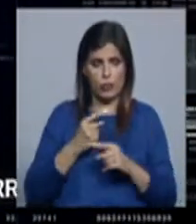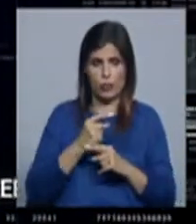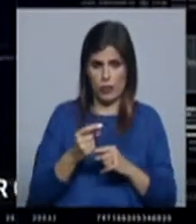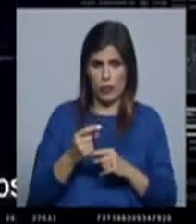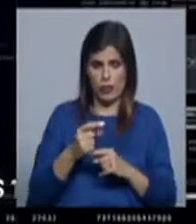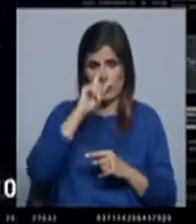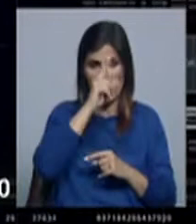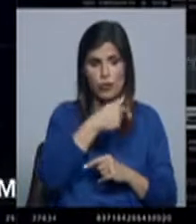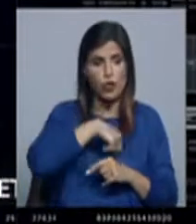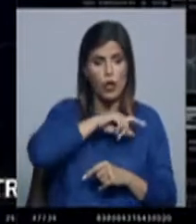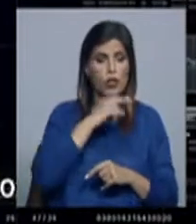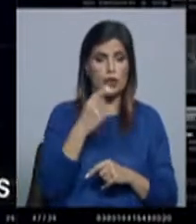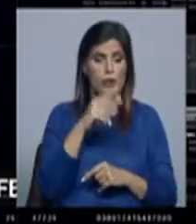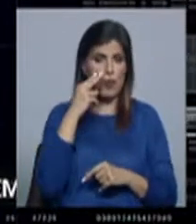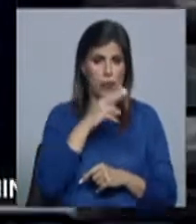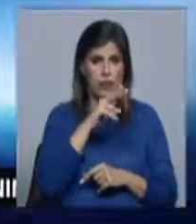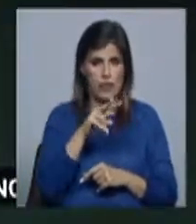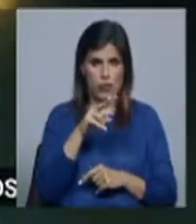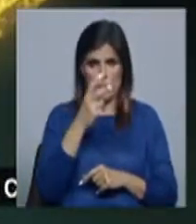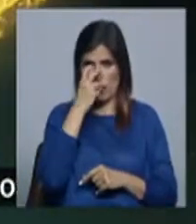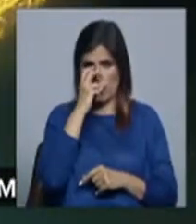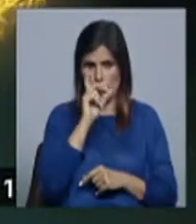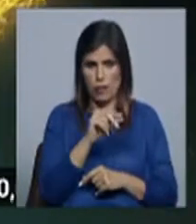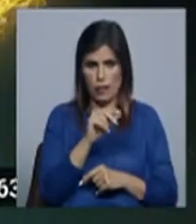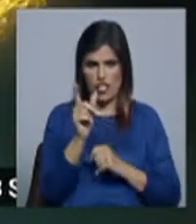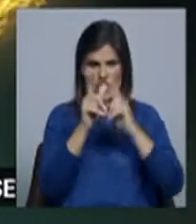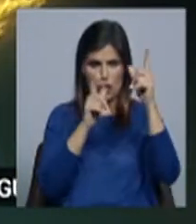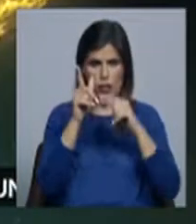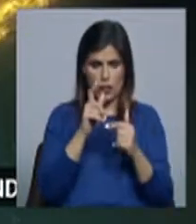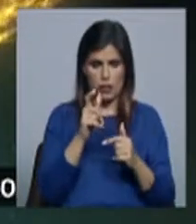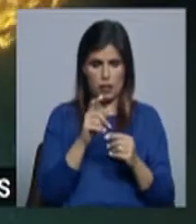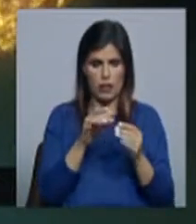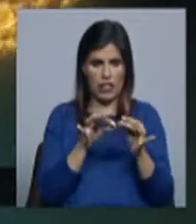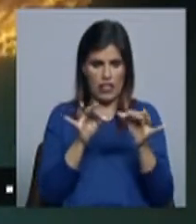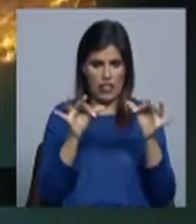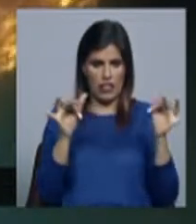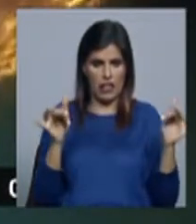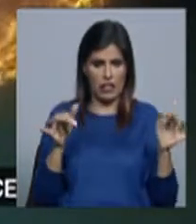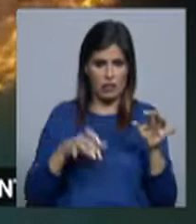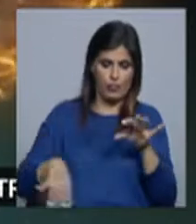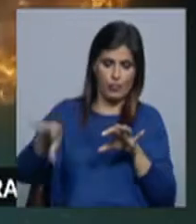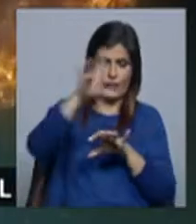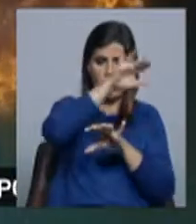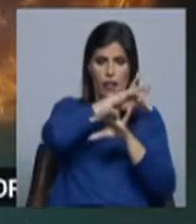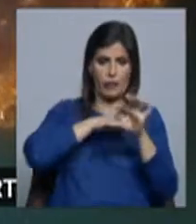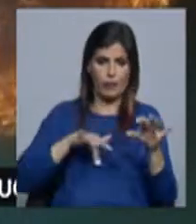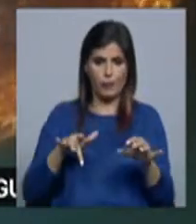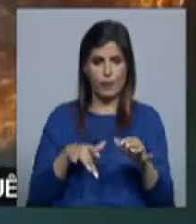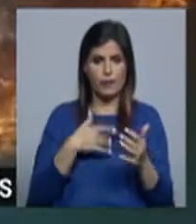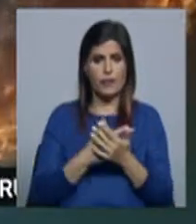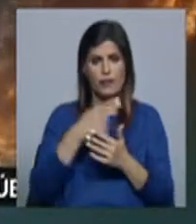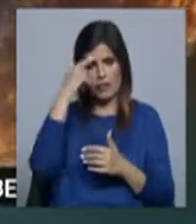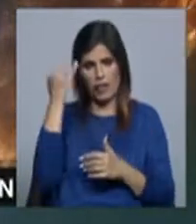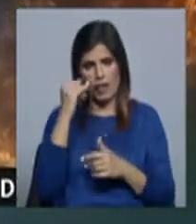sabes que nós também temos observações muito curiosas de estrelas de detritos, aliás, de campos de detritos à volta de anãs brancas, que sugerem uma outra coisa